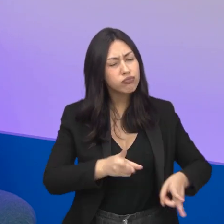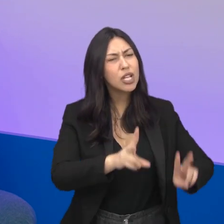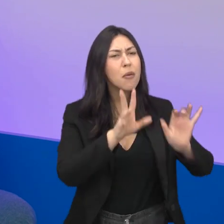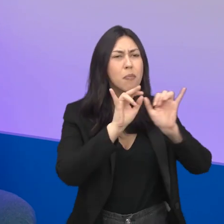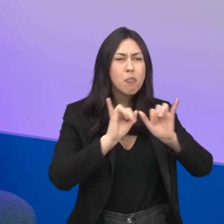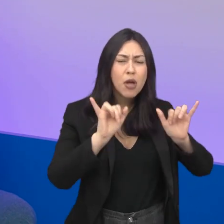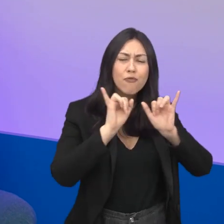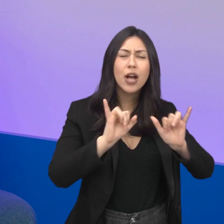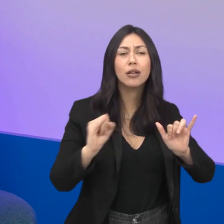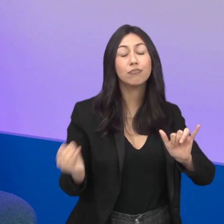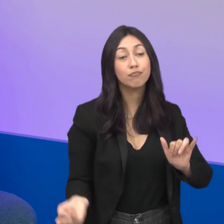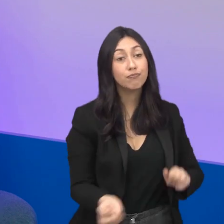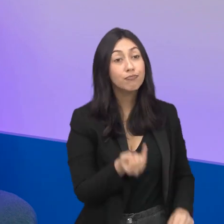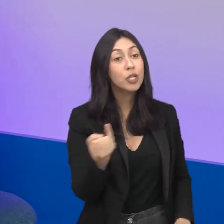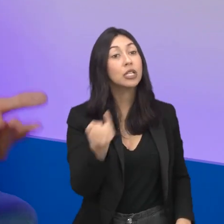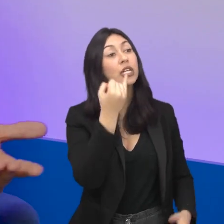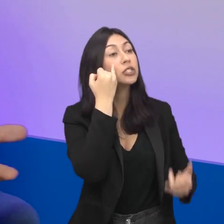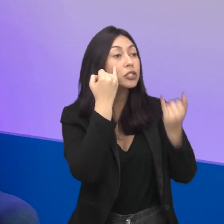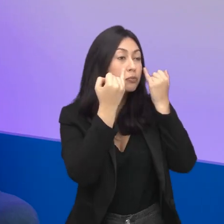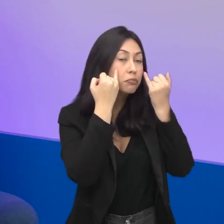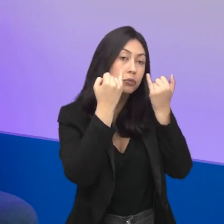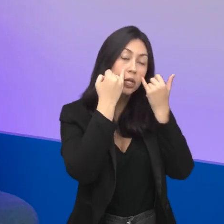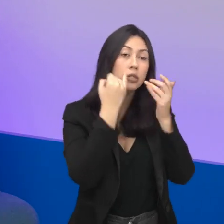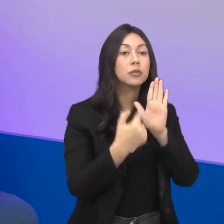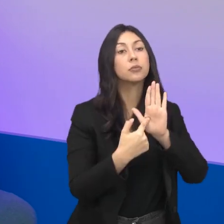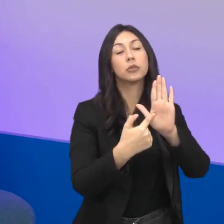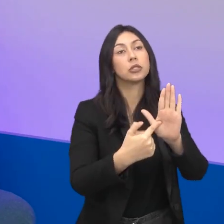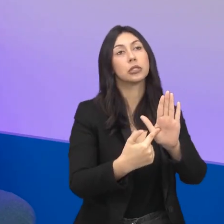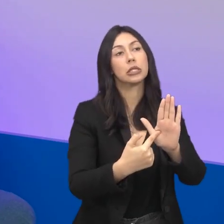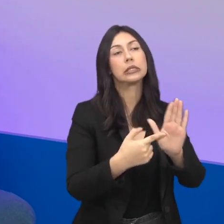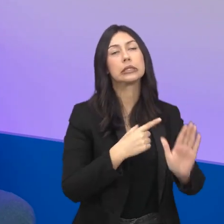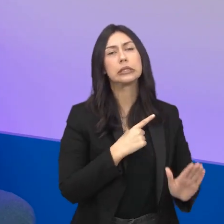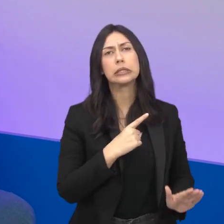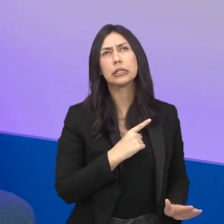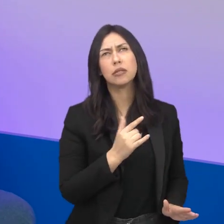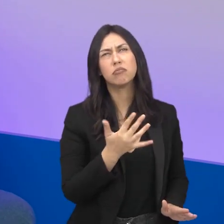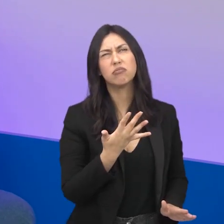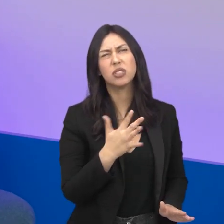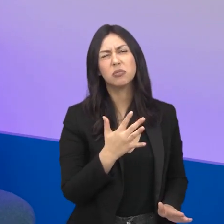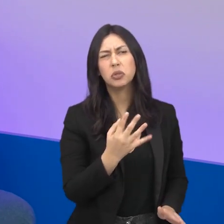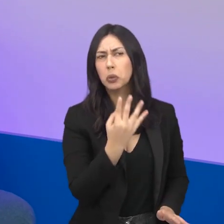que mais falou sobre transparência, se não o que mais falou, fui eu. Nós temos pelo menos